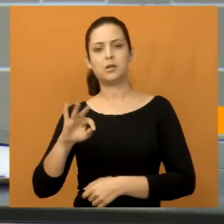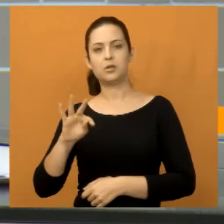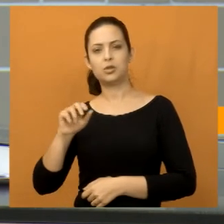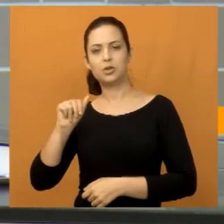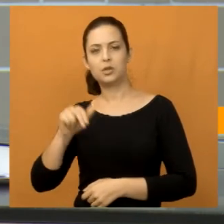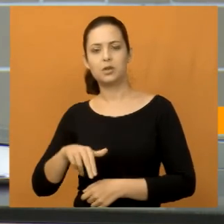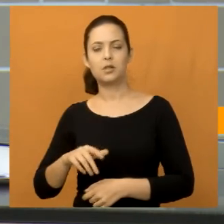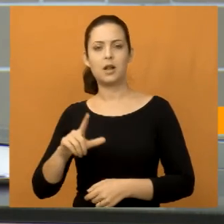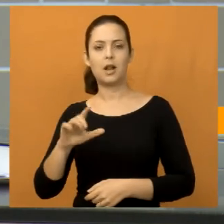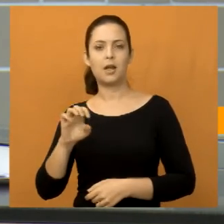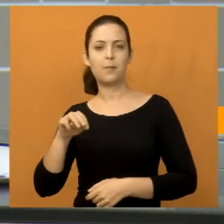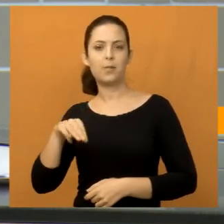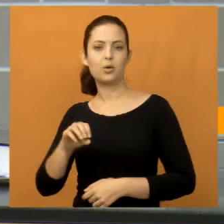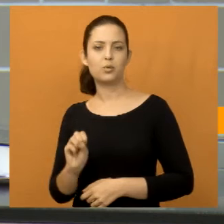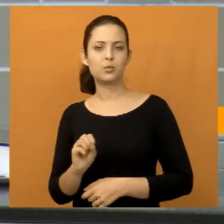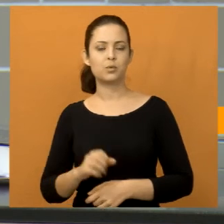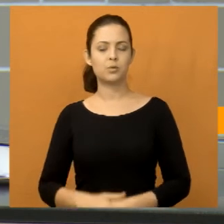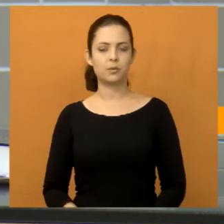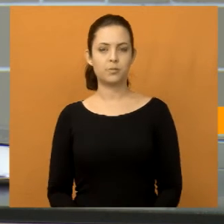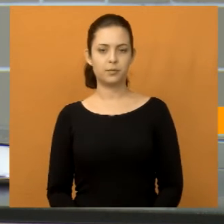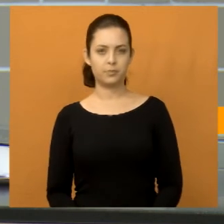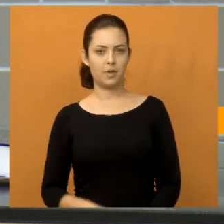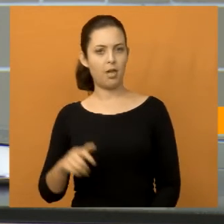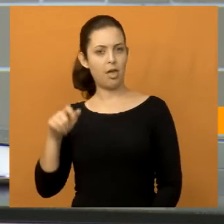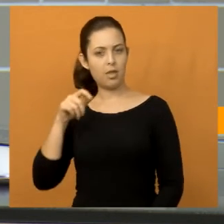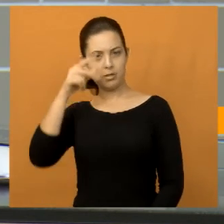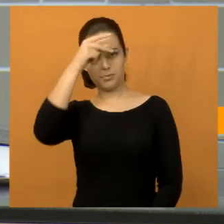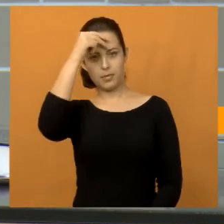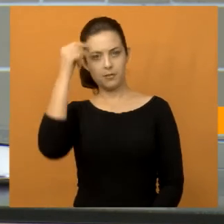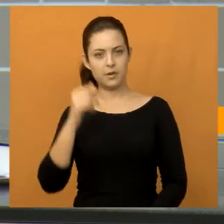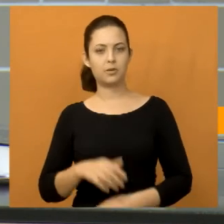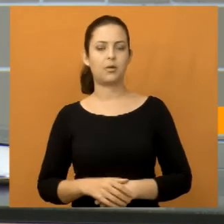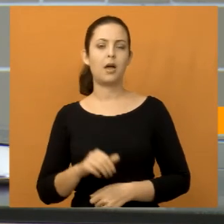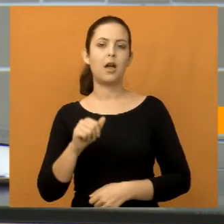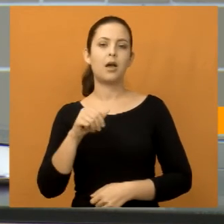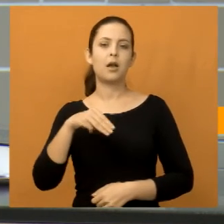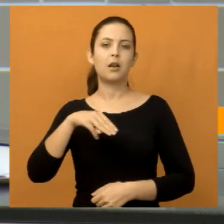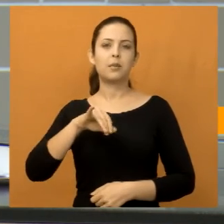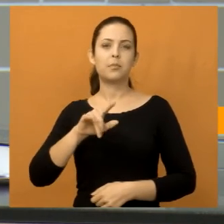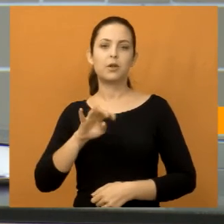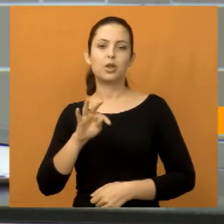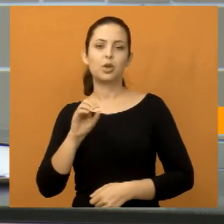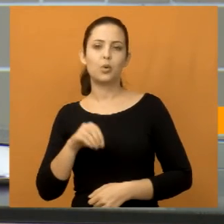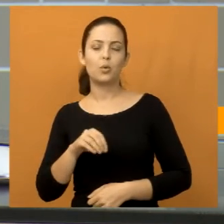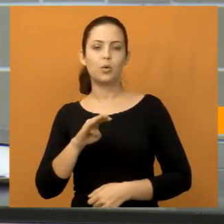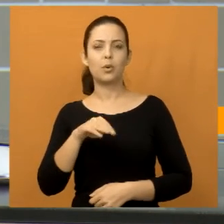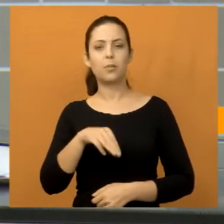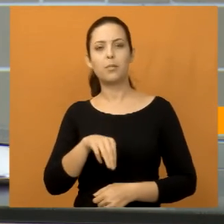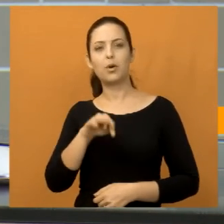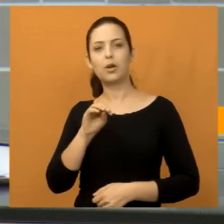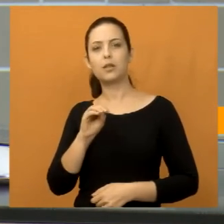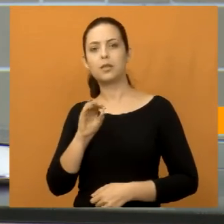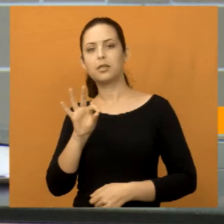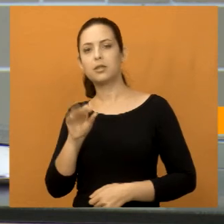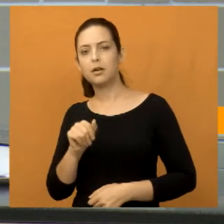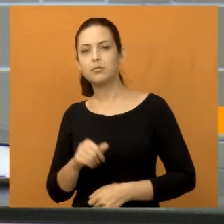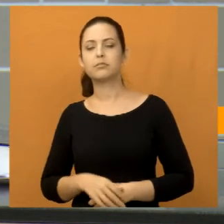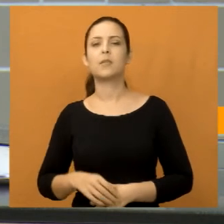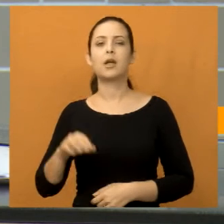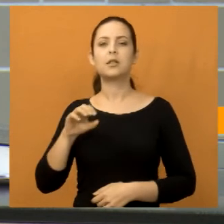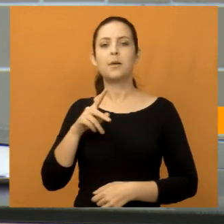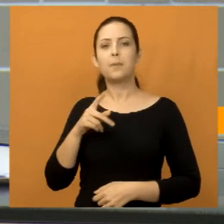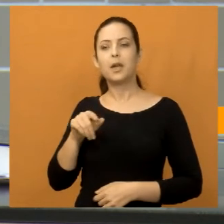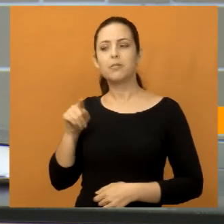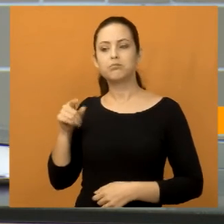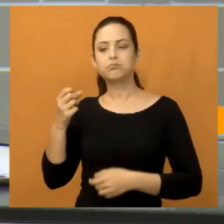Lemos. O ex-prefeito de Jacareí, senhor Hamilton Ribeiro Mota, foi ouvido por essa